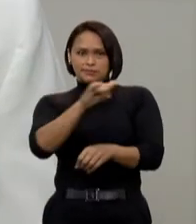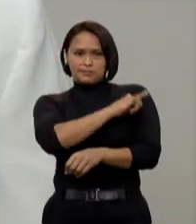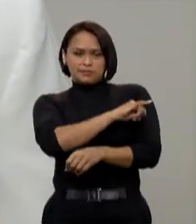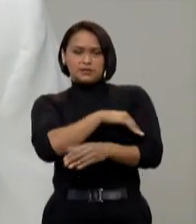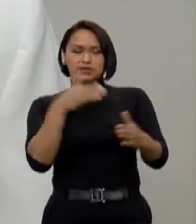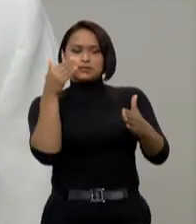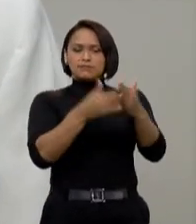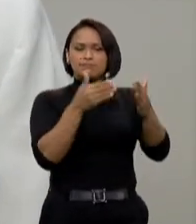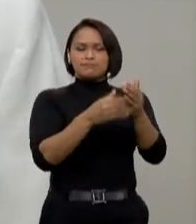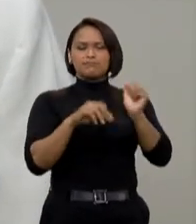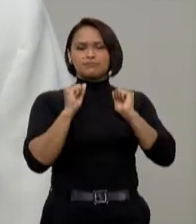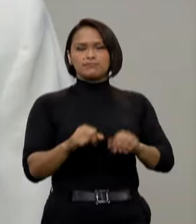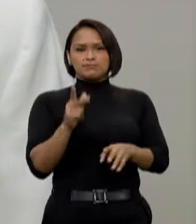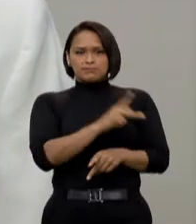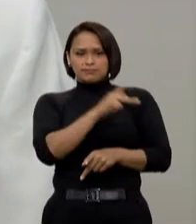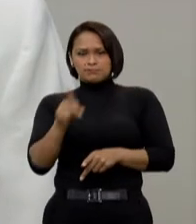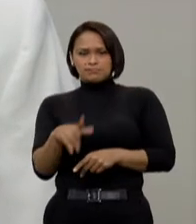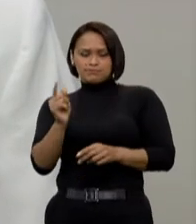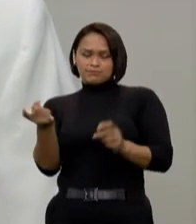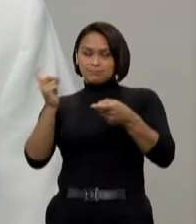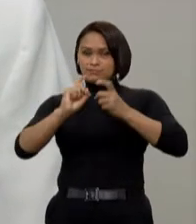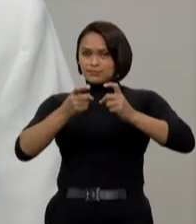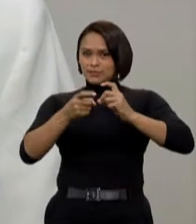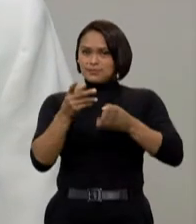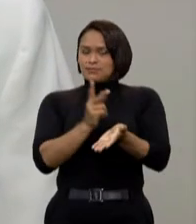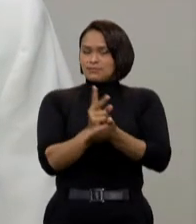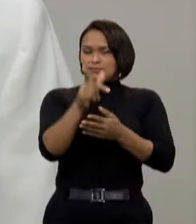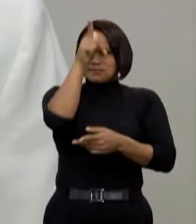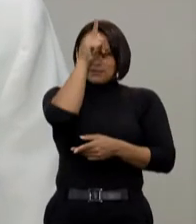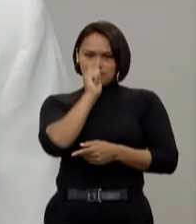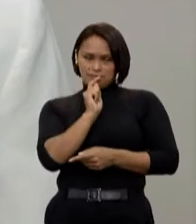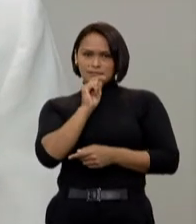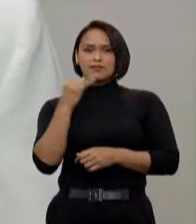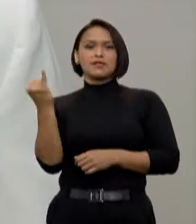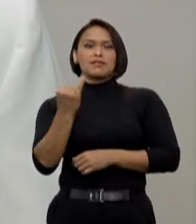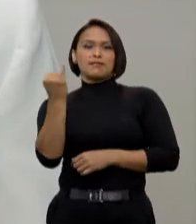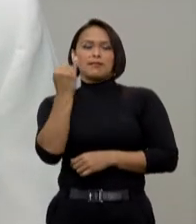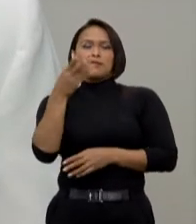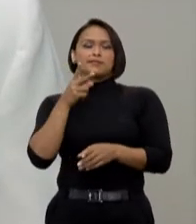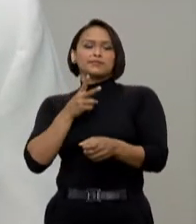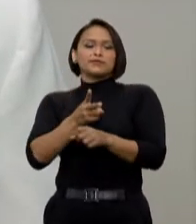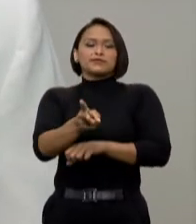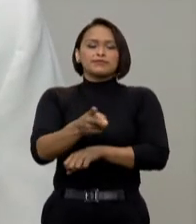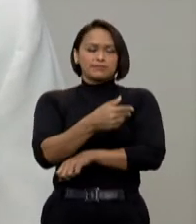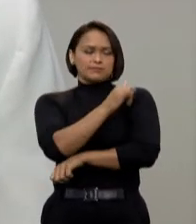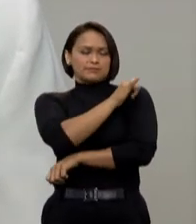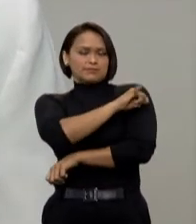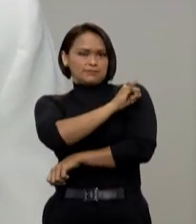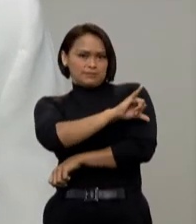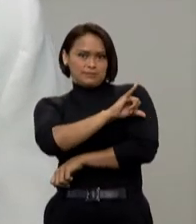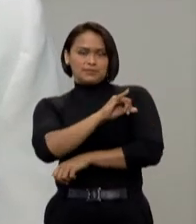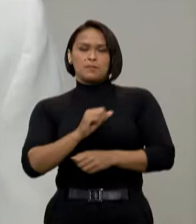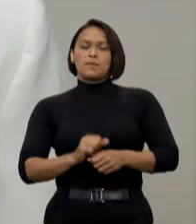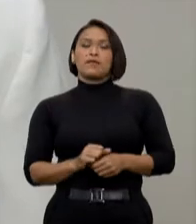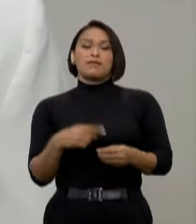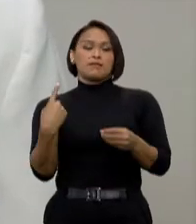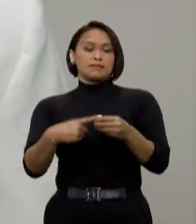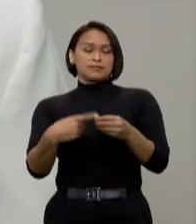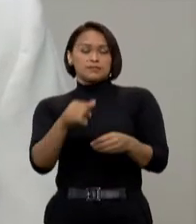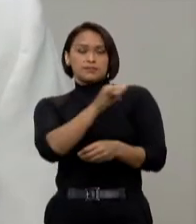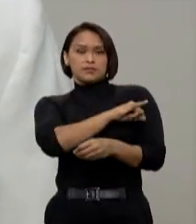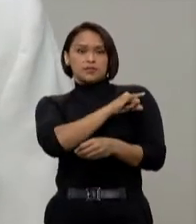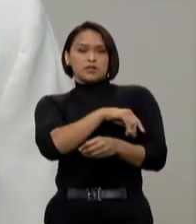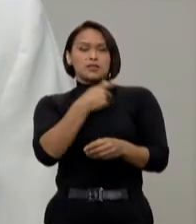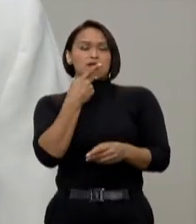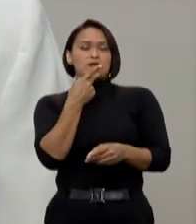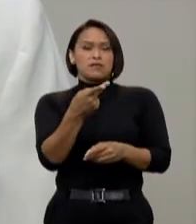que impediam o poder público de retomar a administração da linha amarela, importante via da capital fluminense. O município do Rio alegou